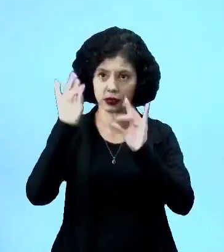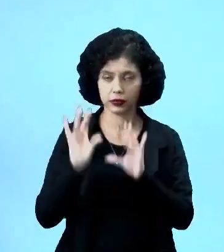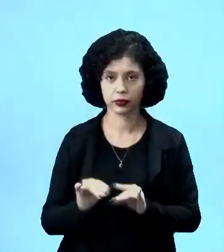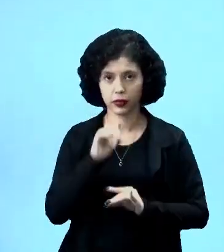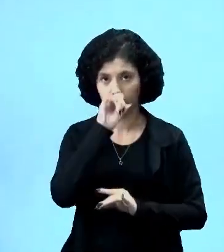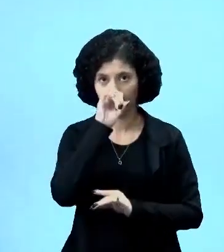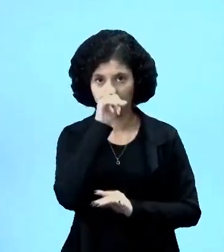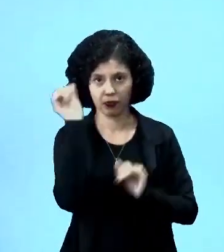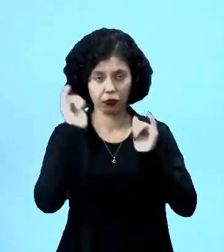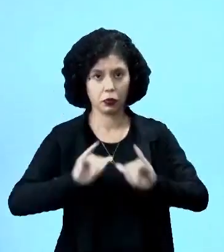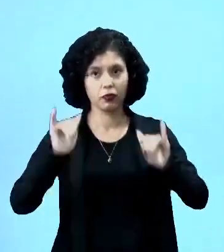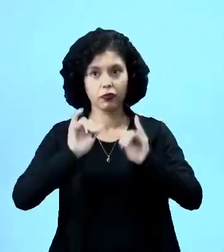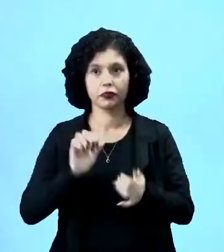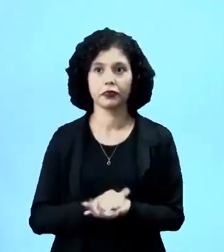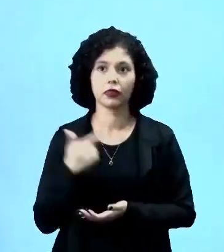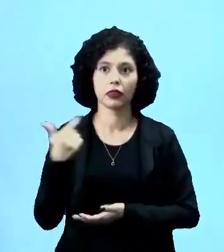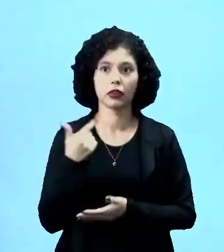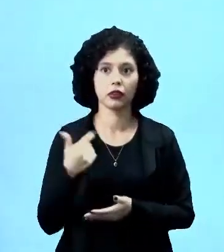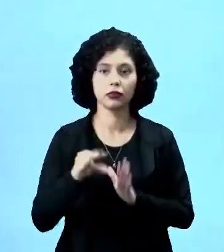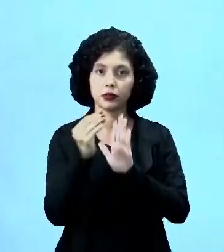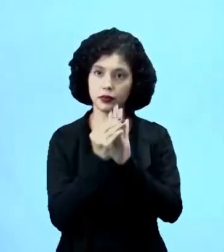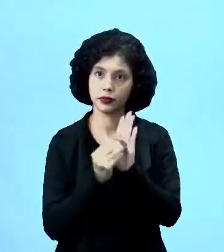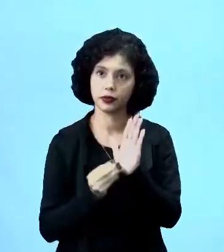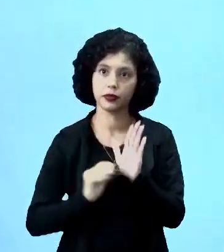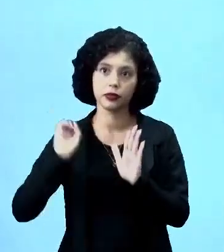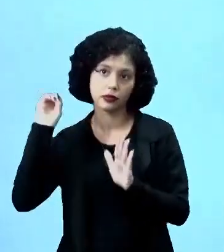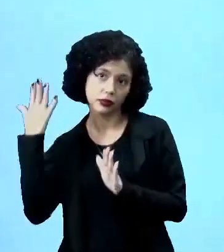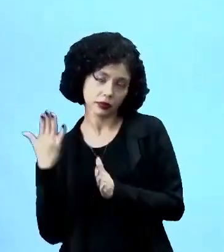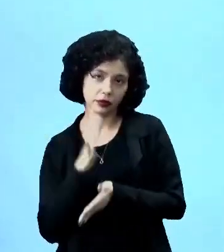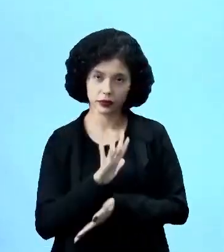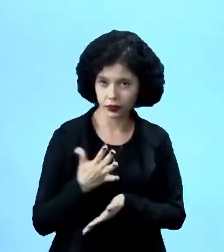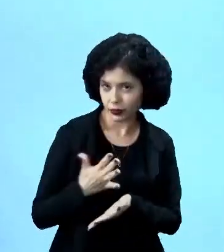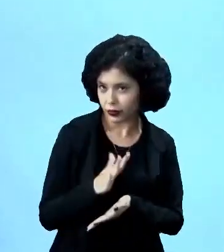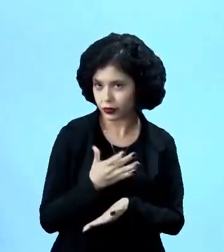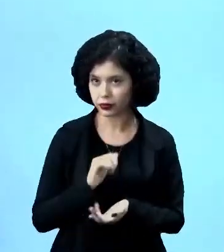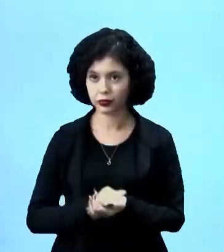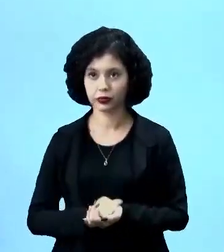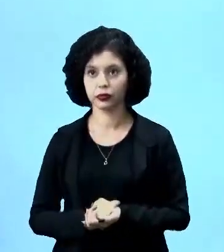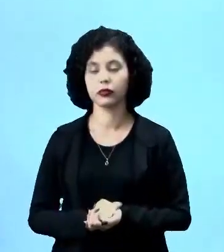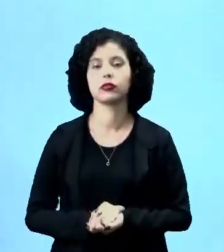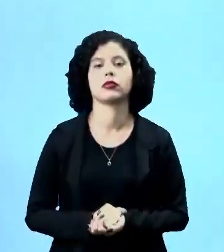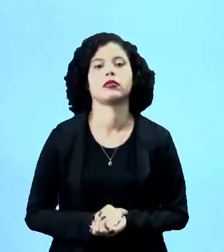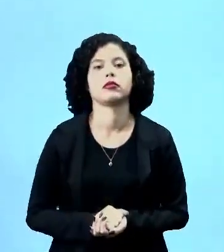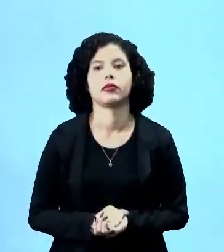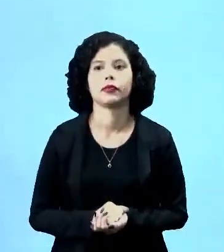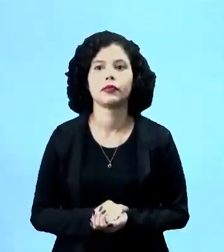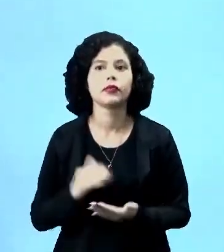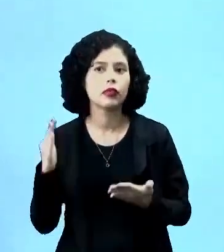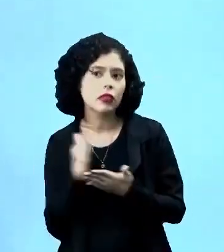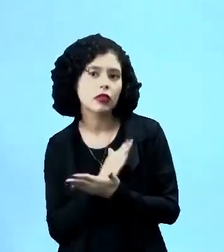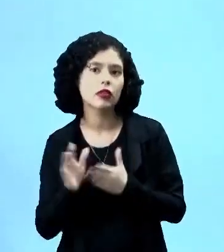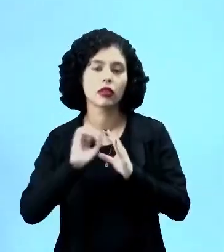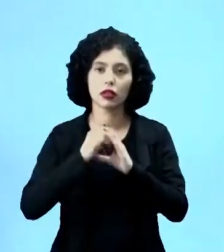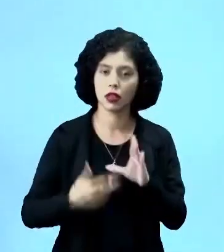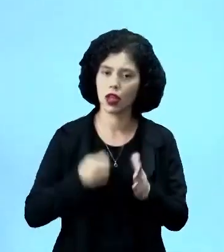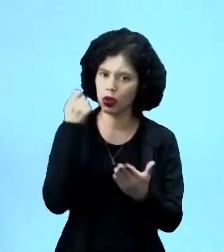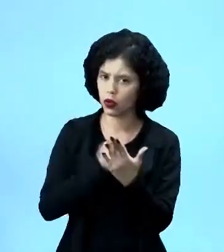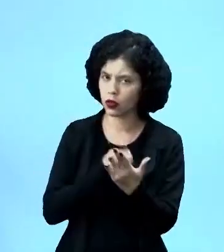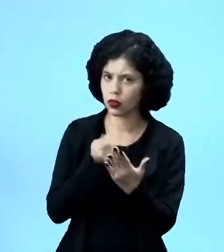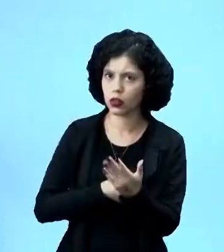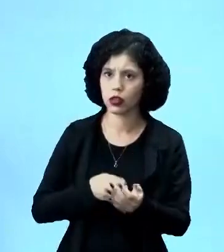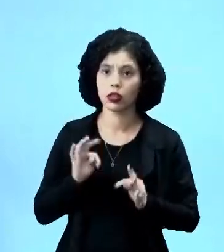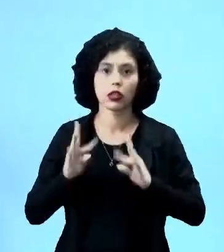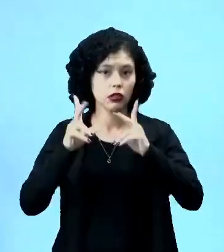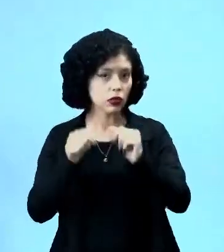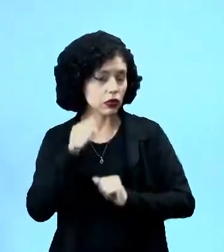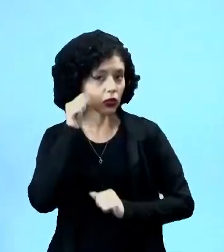destacar de informação sobre esse segundo dado que ocorre em média ou seja não é algo de caráter obrigatório